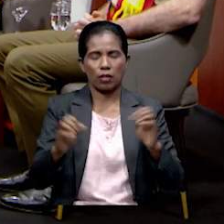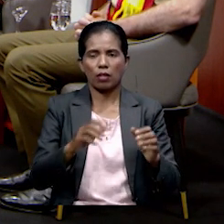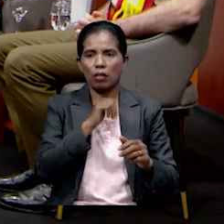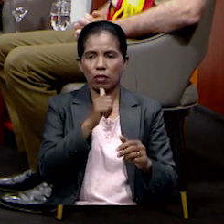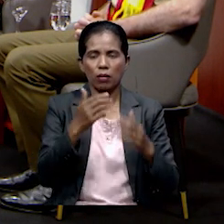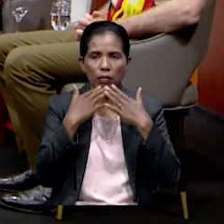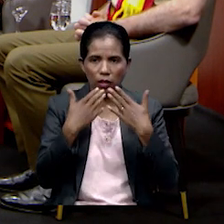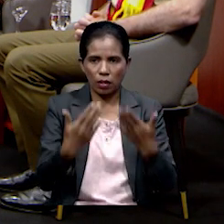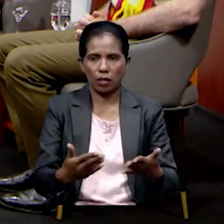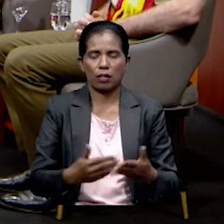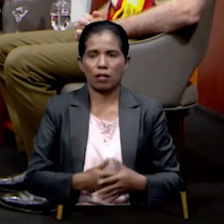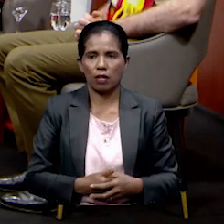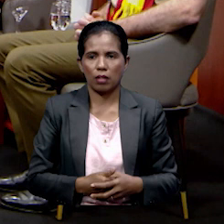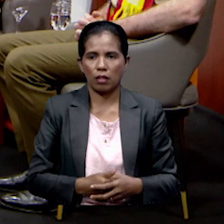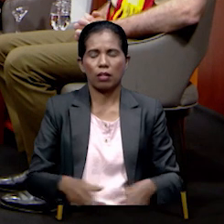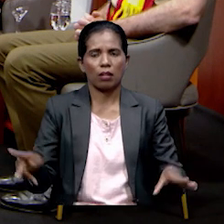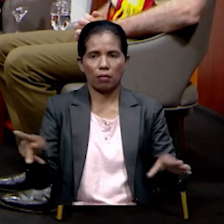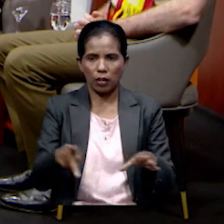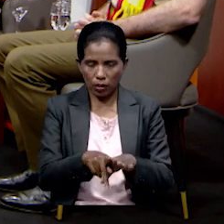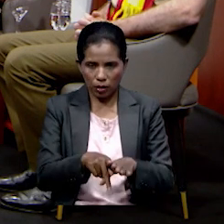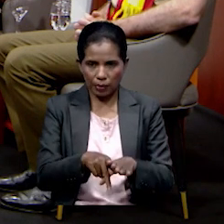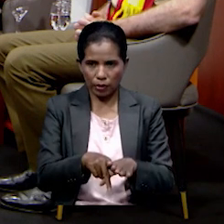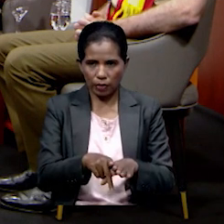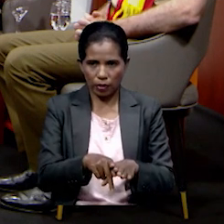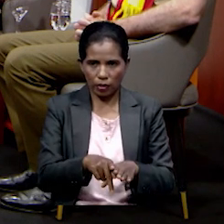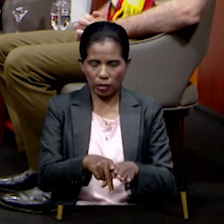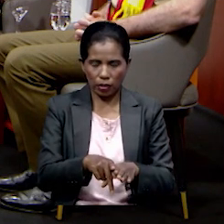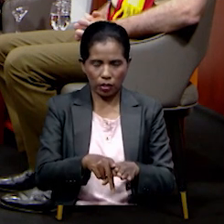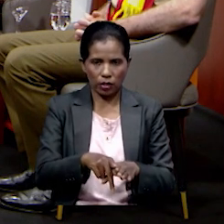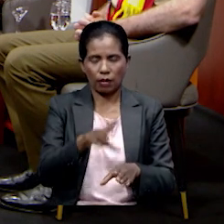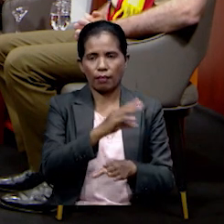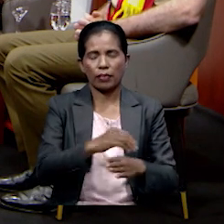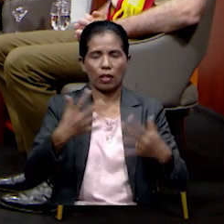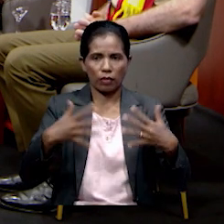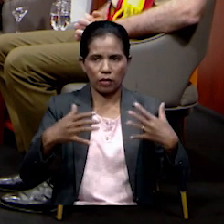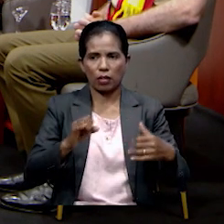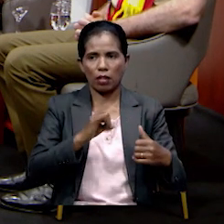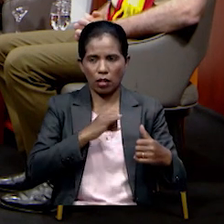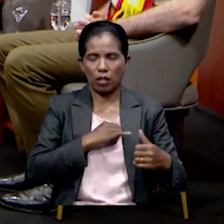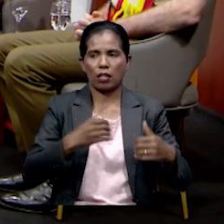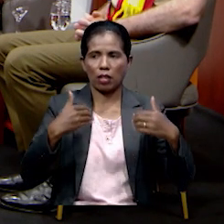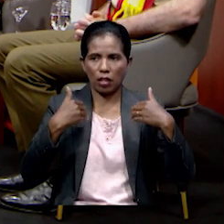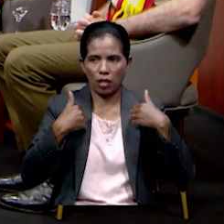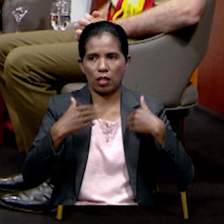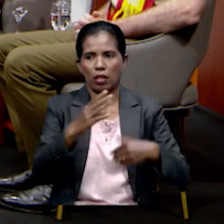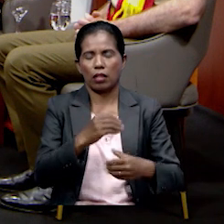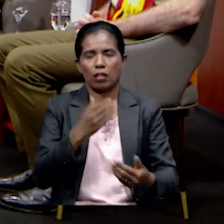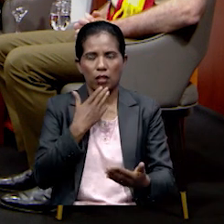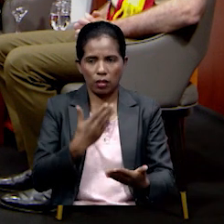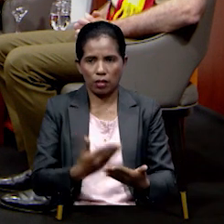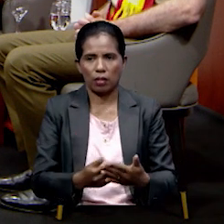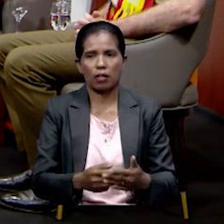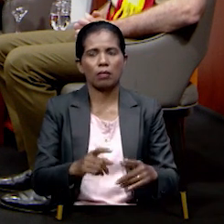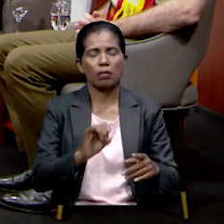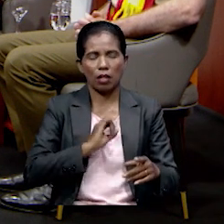bebe, mas nem a participação pessoal. E a Fundo de Libertação Nacional, pelo menos a guerrilha, em situação em condições difíceis. Sim. Mas